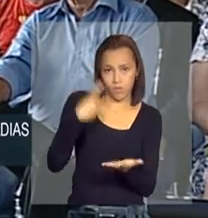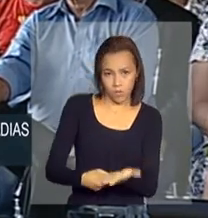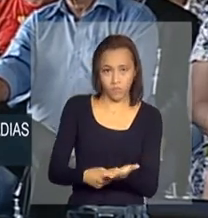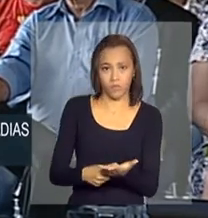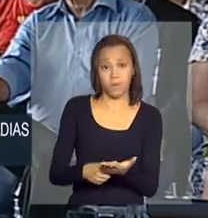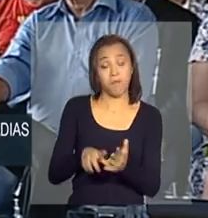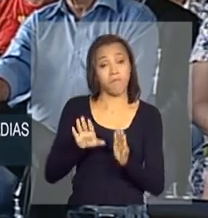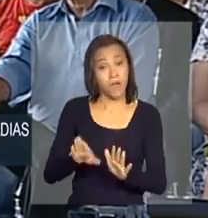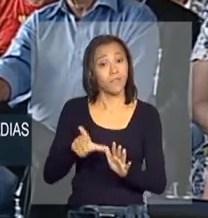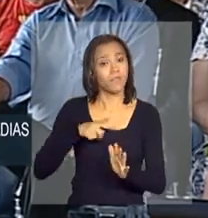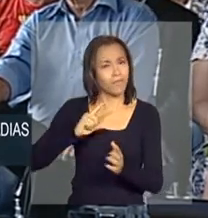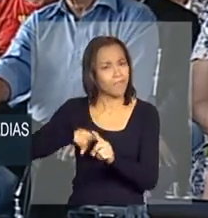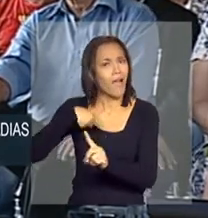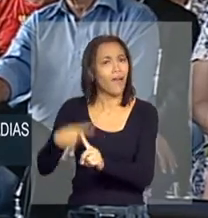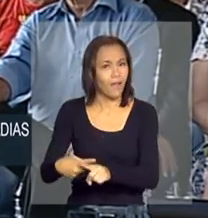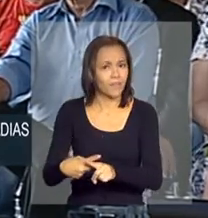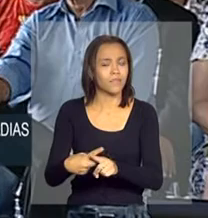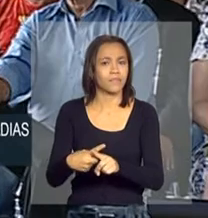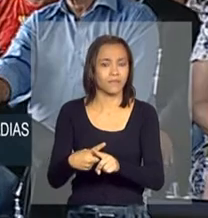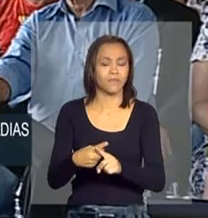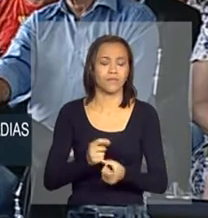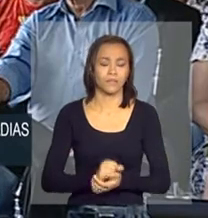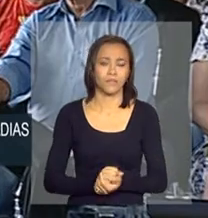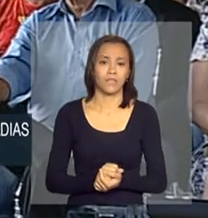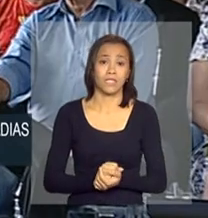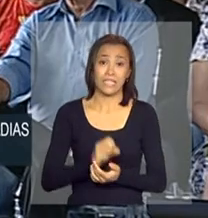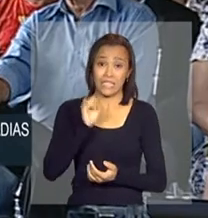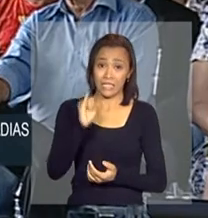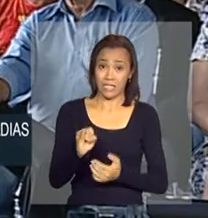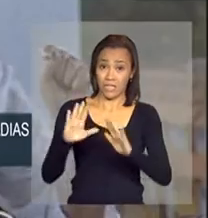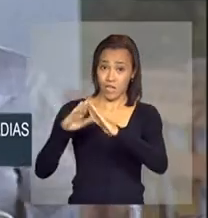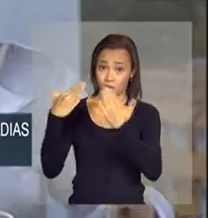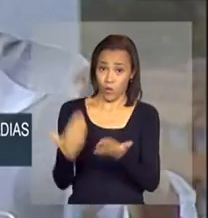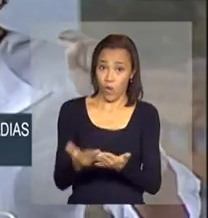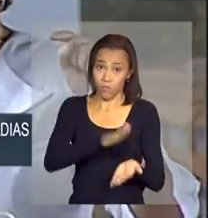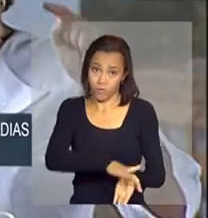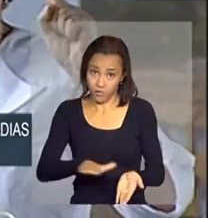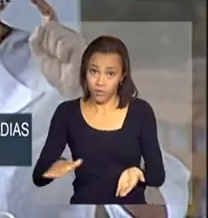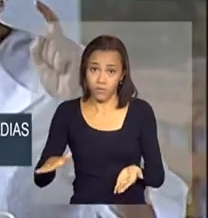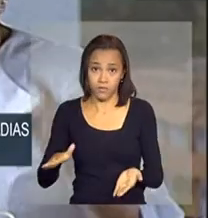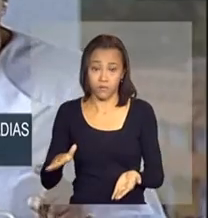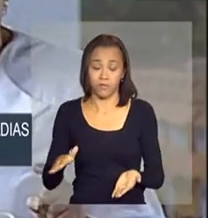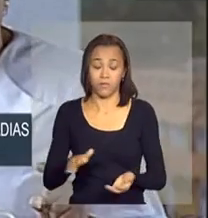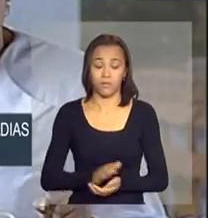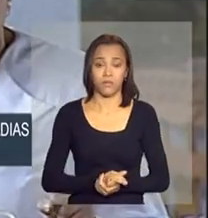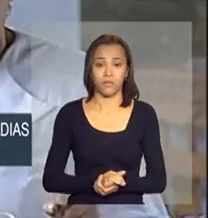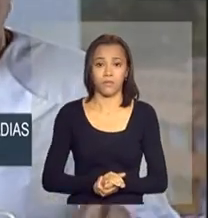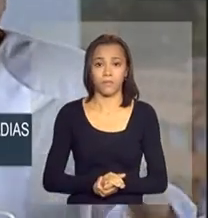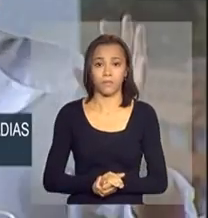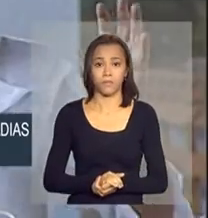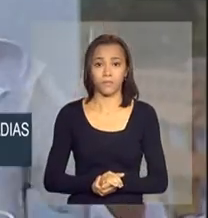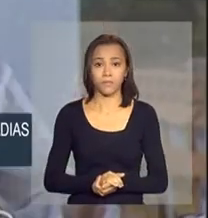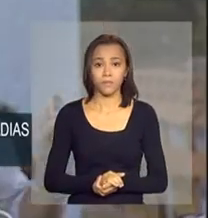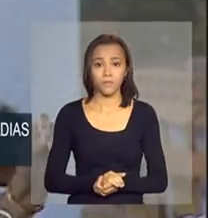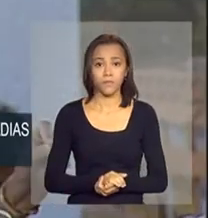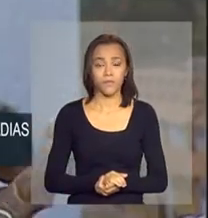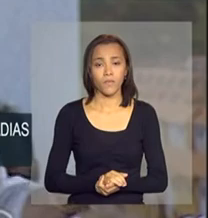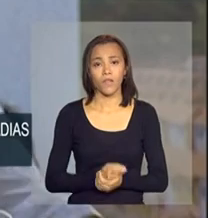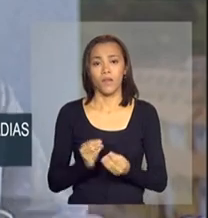mais se a creche por para as pessoas